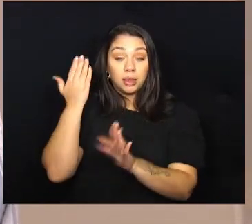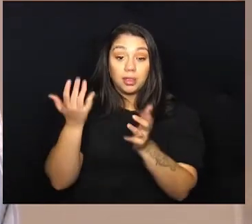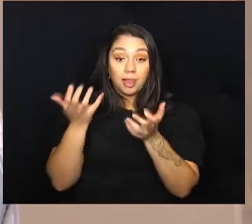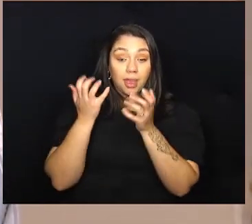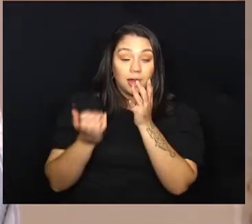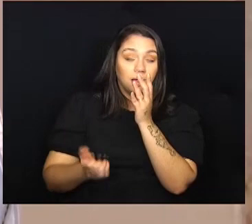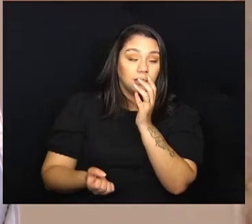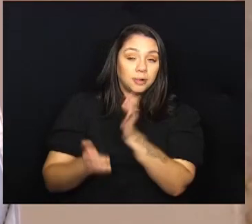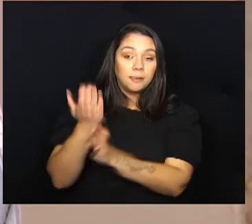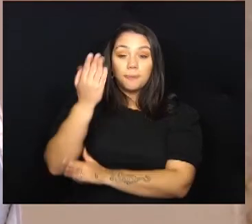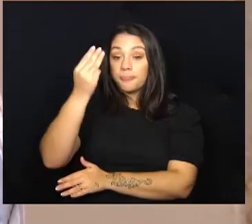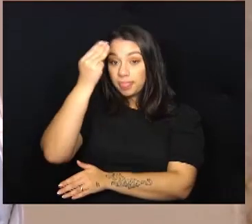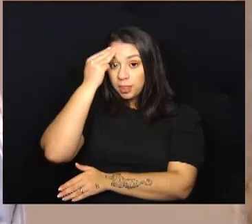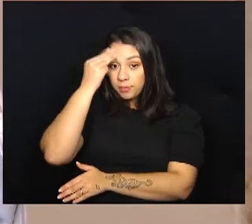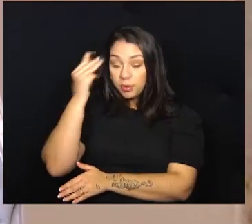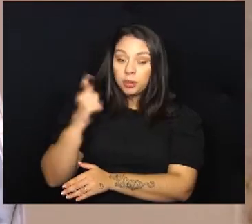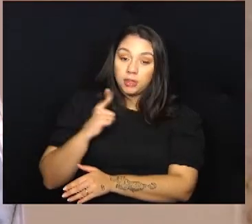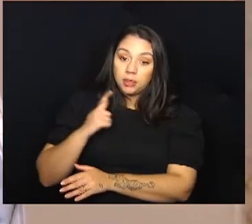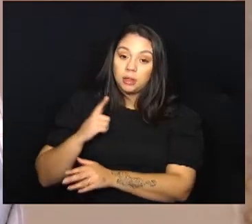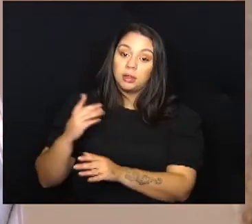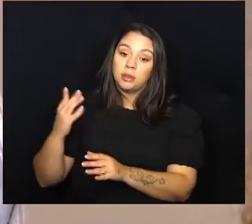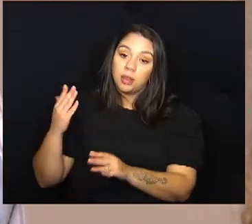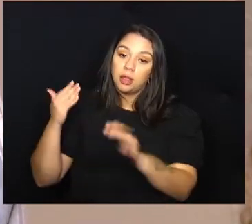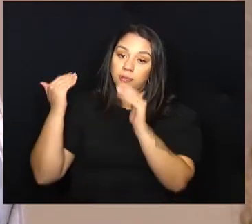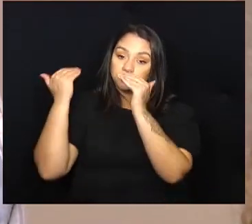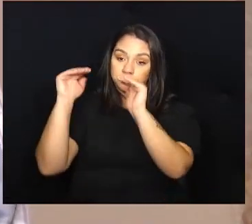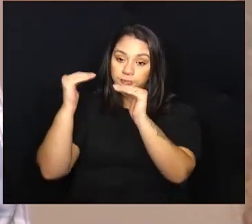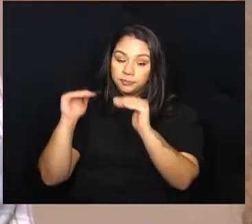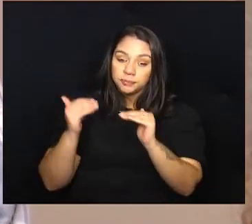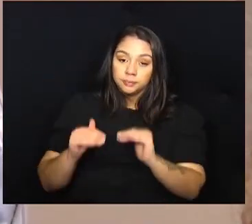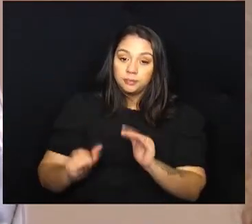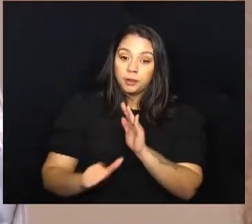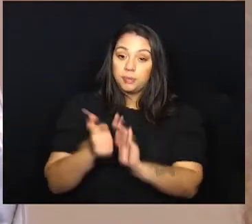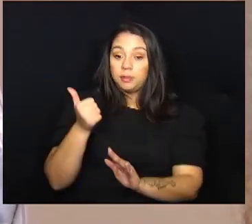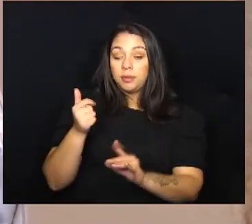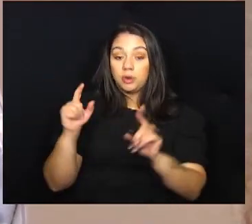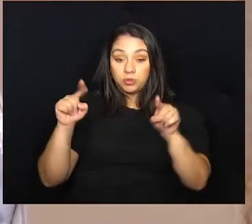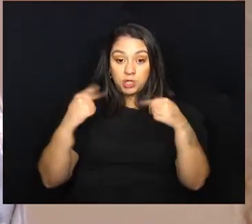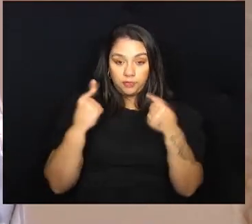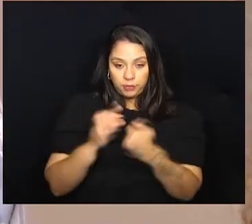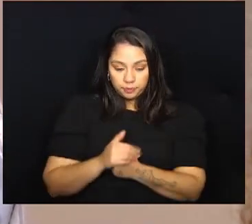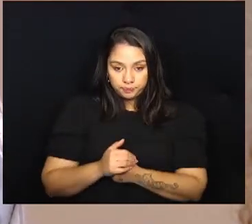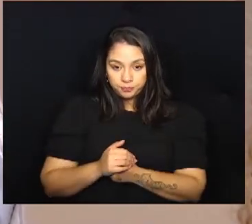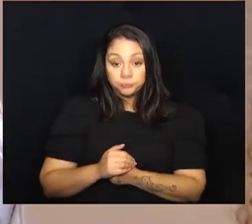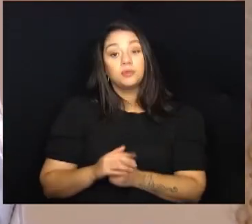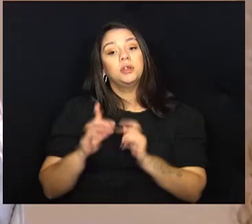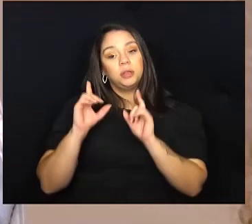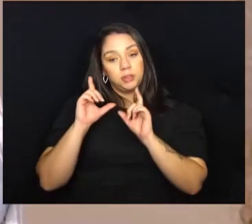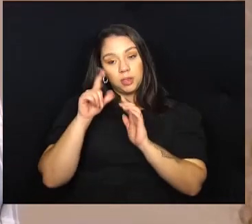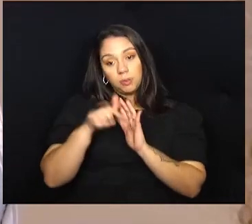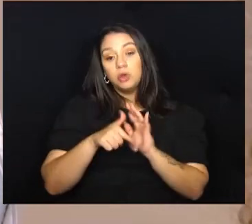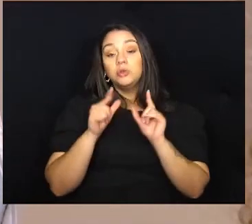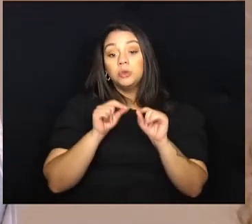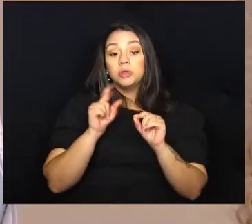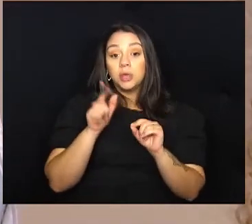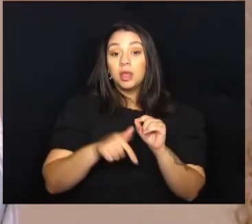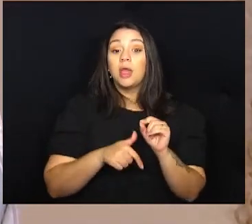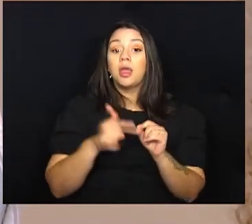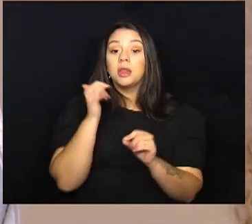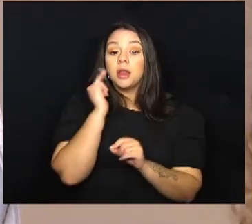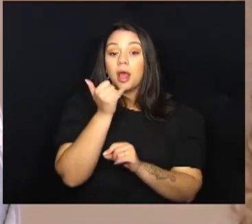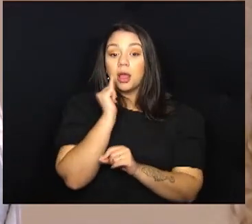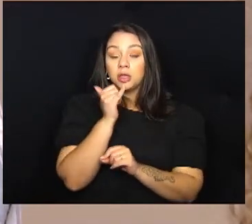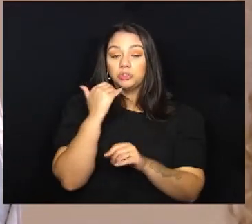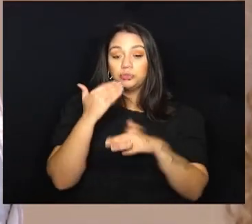vai compor o acervo do memorial. Esse é o primeiro grande desafio. Eu acho que logo após isso é construir a narrativa e fazer